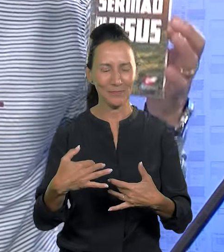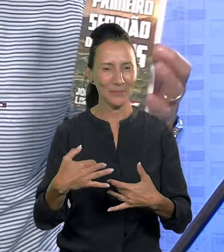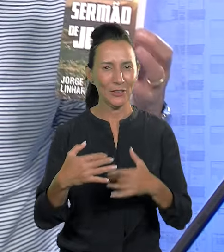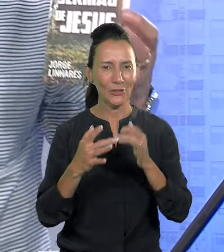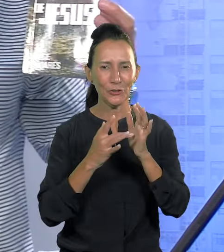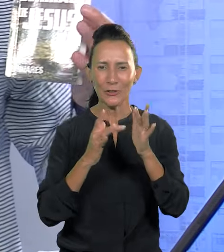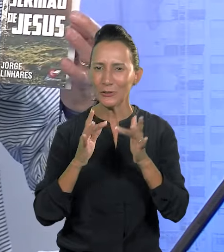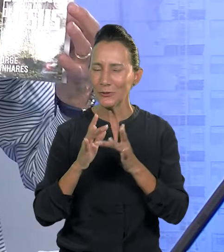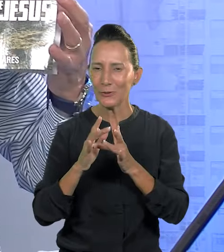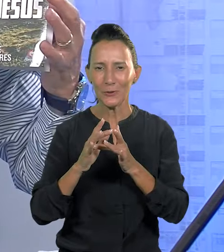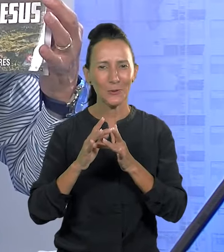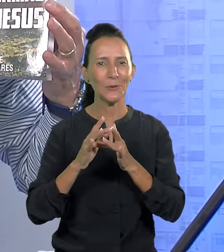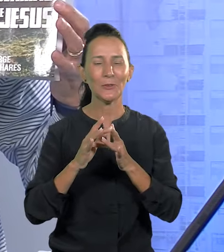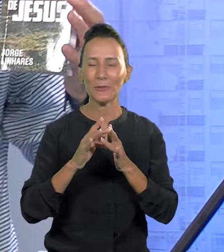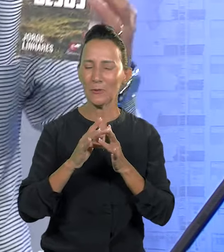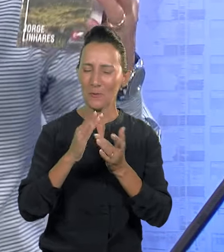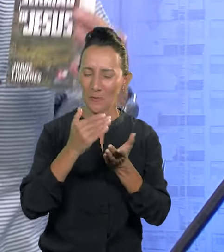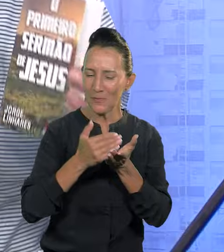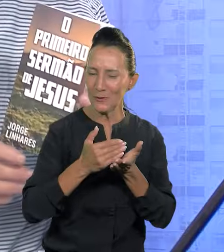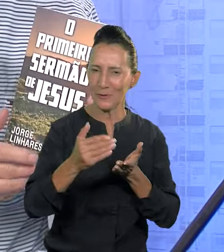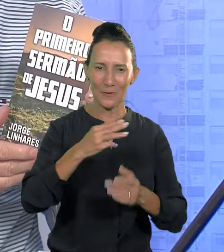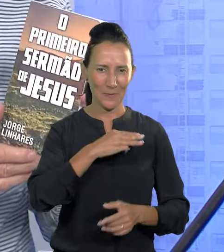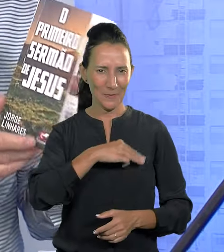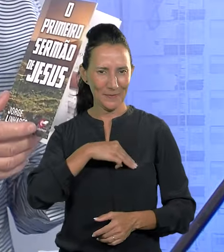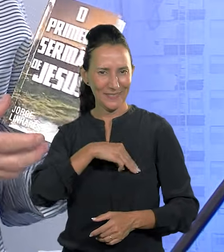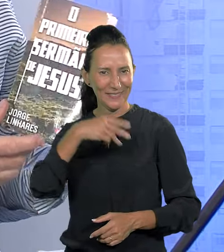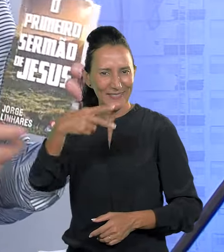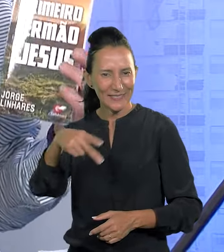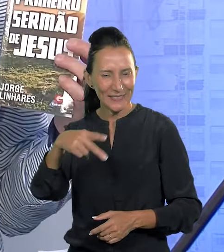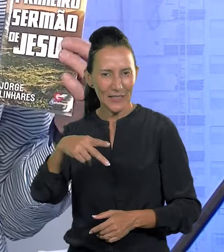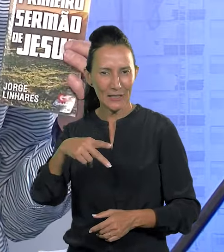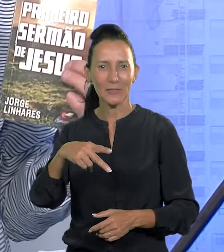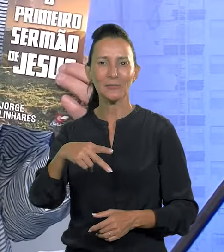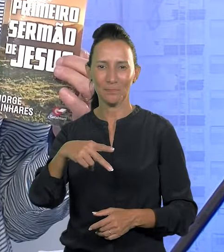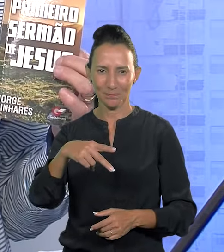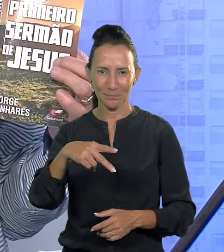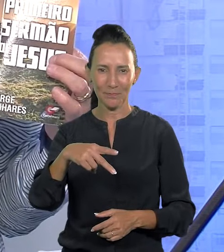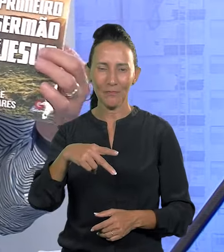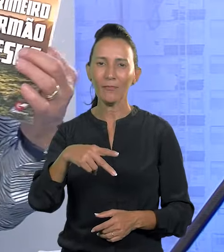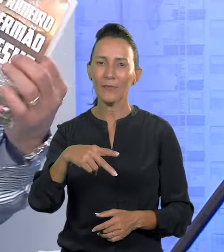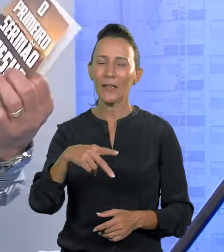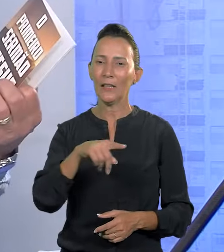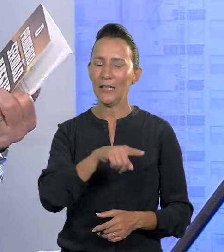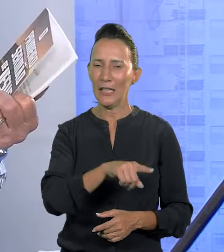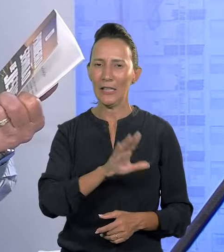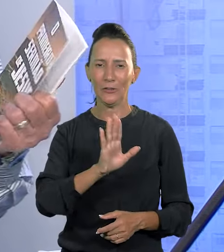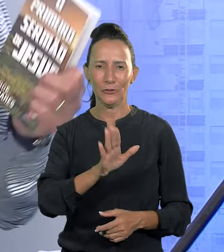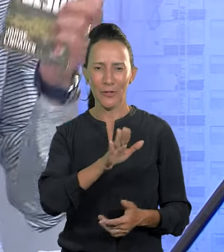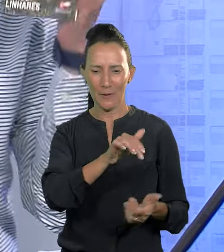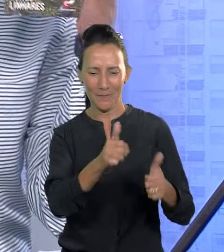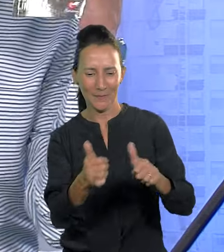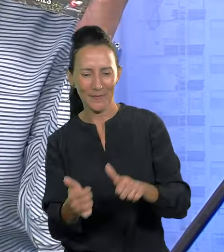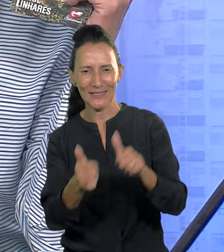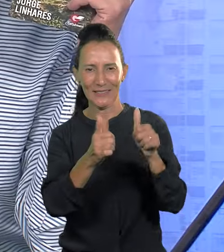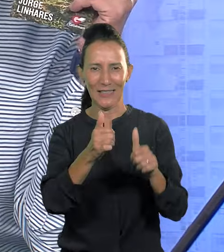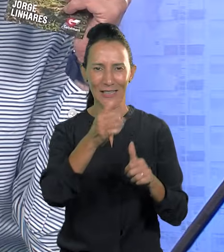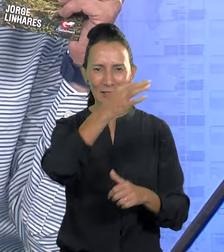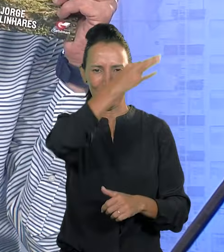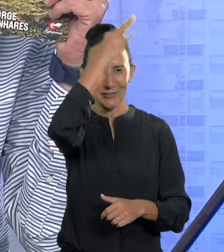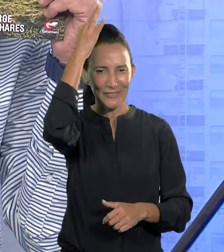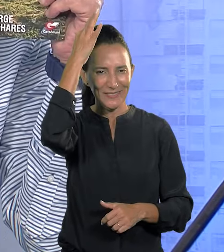momento que ele, ao começar o ministério, logo depois de ser batizado e